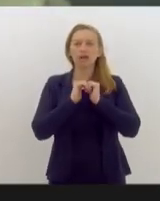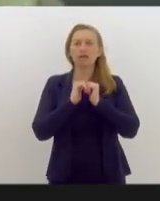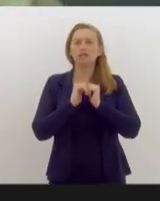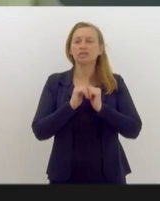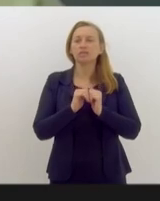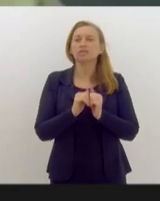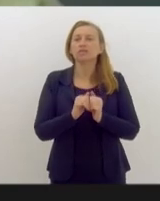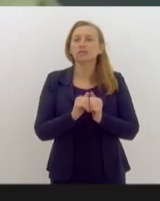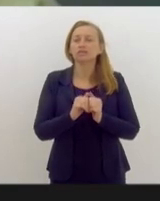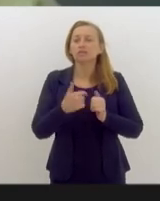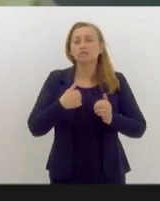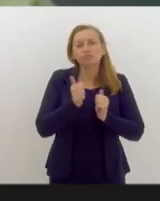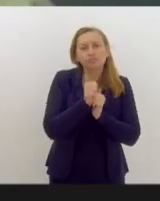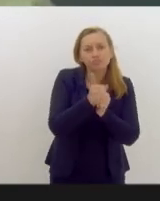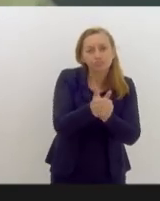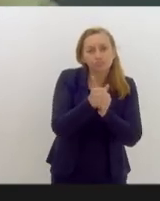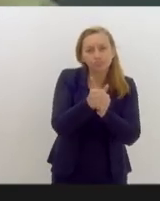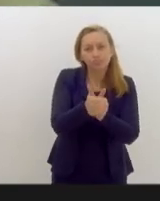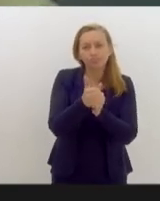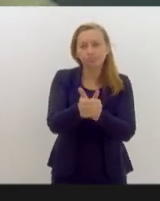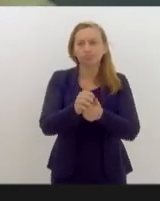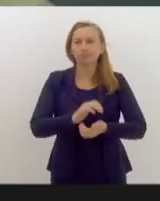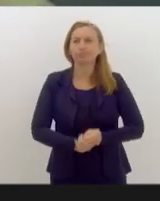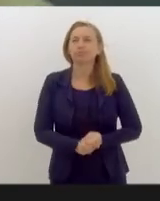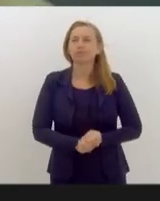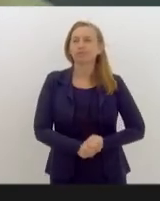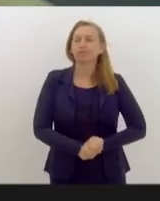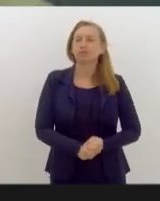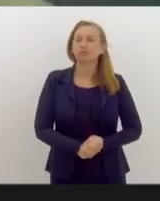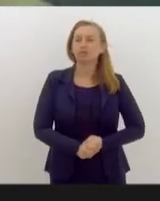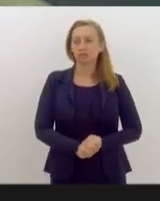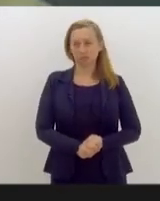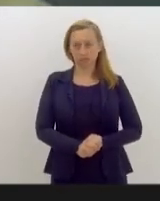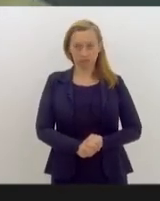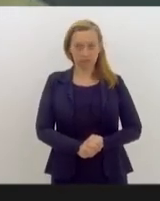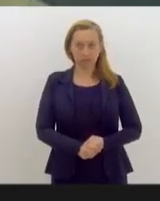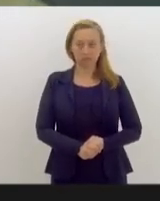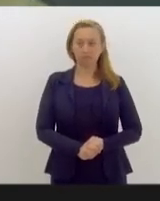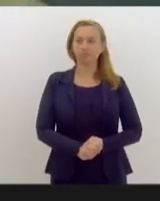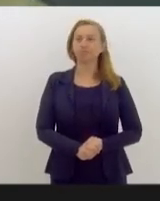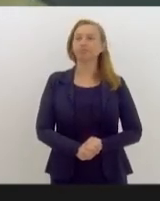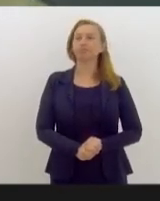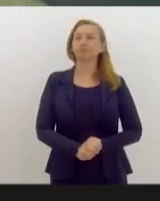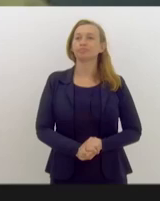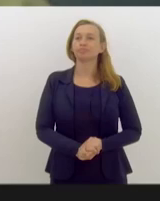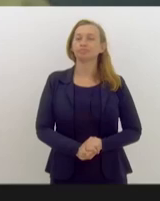e eu acompanhei todo o debate na tramitação